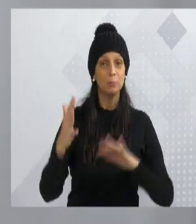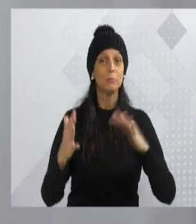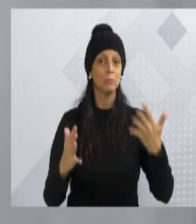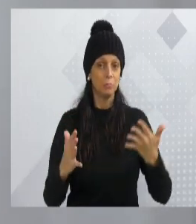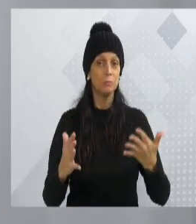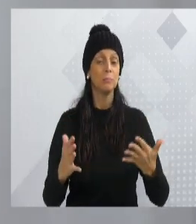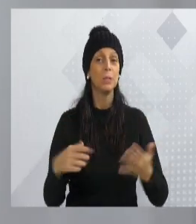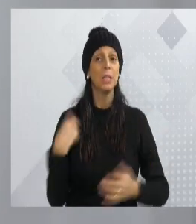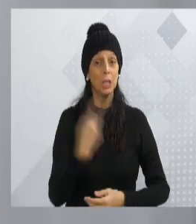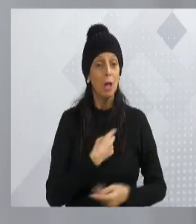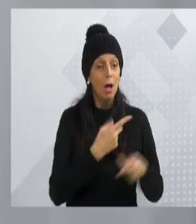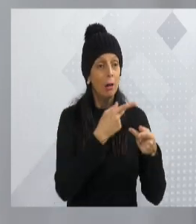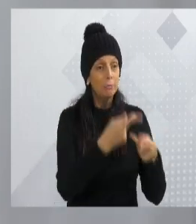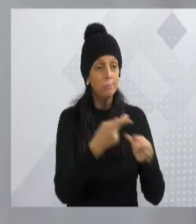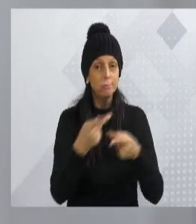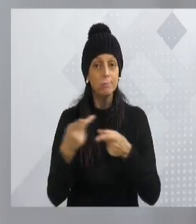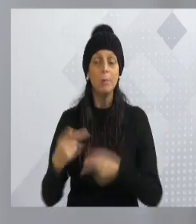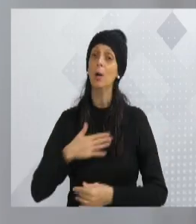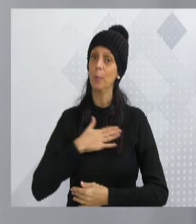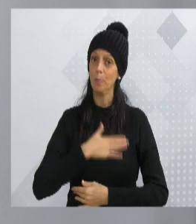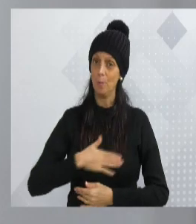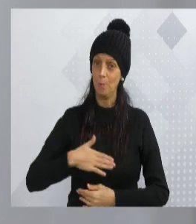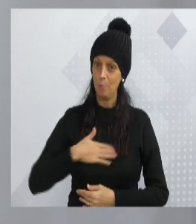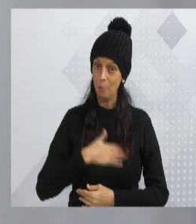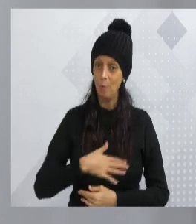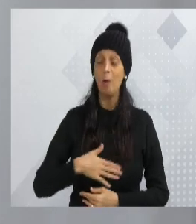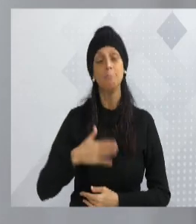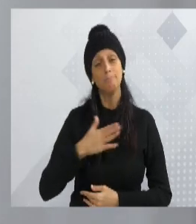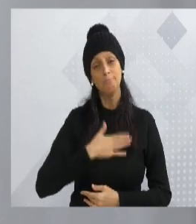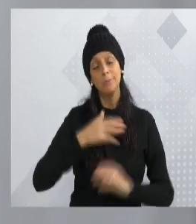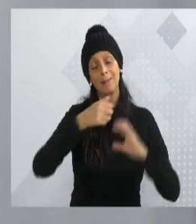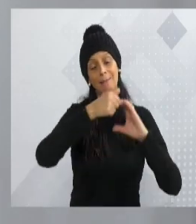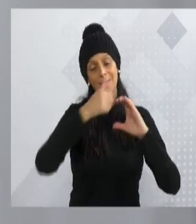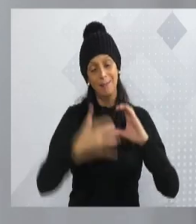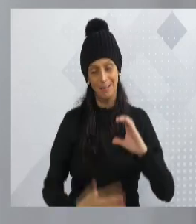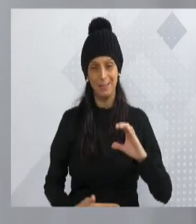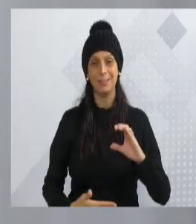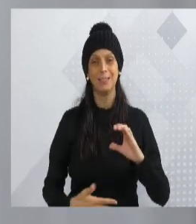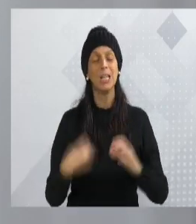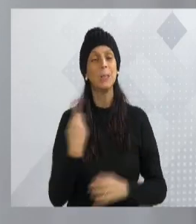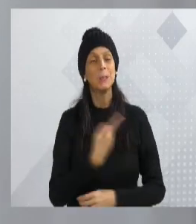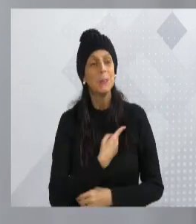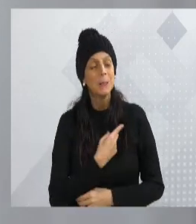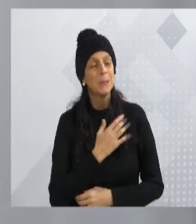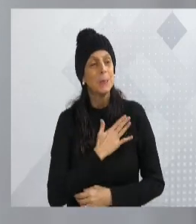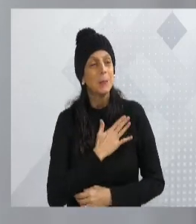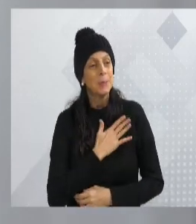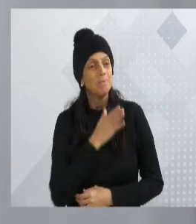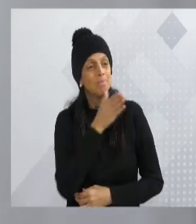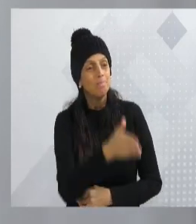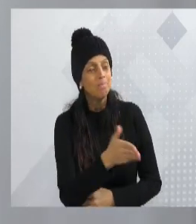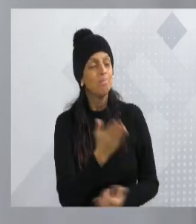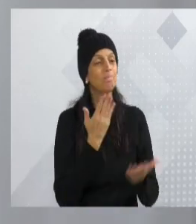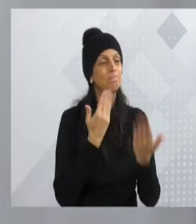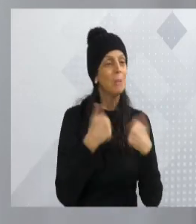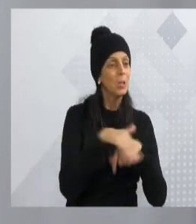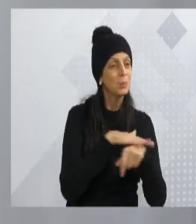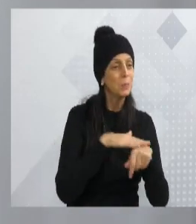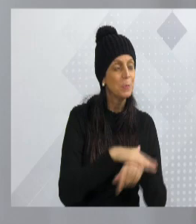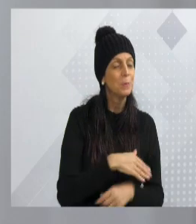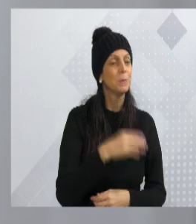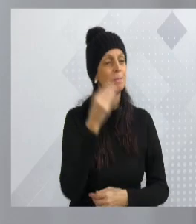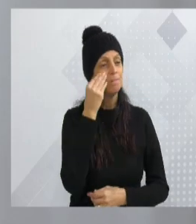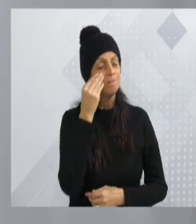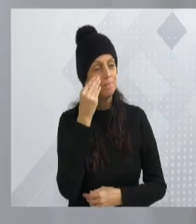relação algumas visitas que a gente tem feito eu gosto é uma característica Nossa de nos lugares de verde conversar com as pessoas de tentar